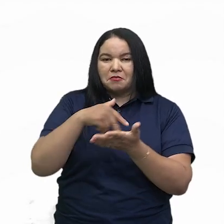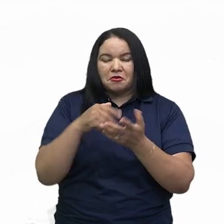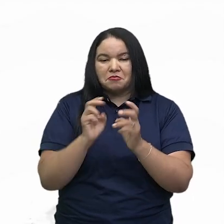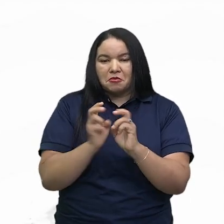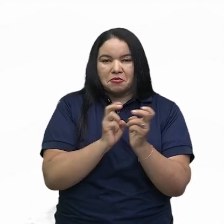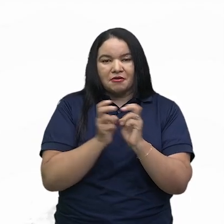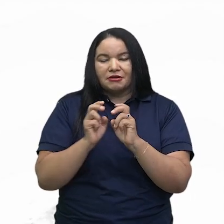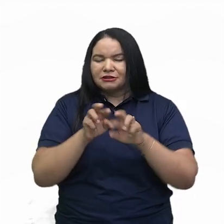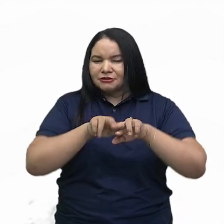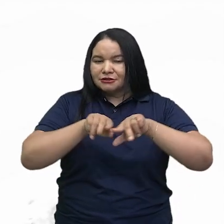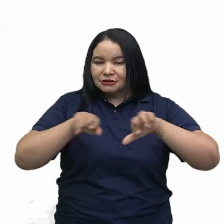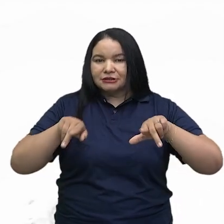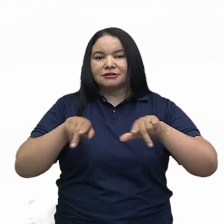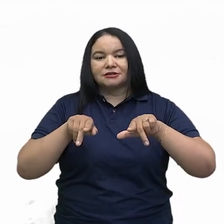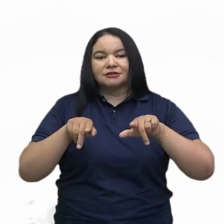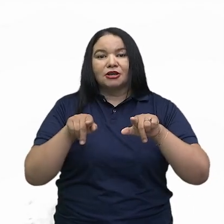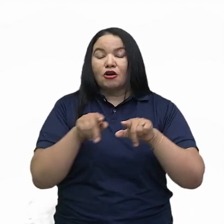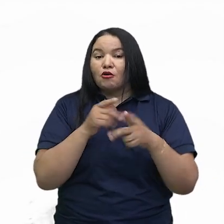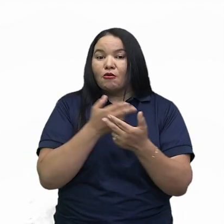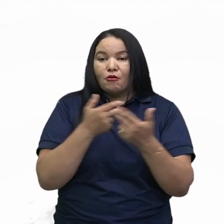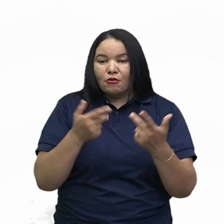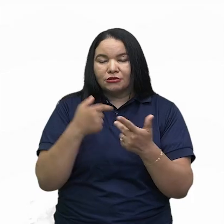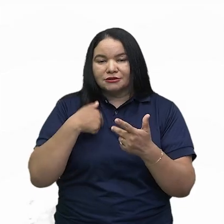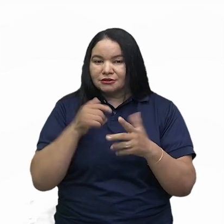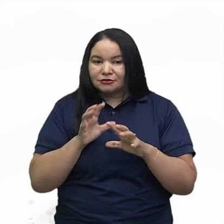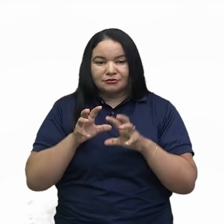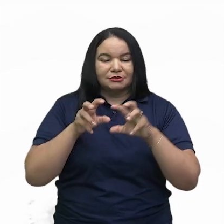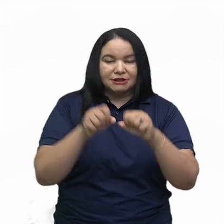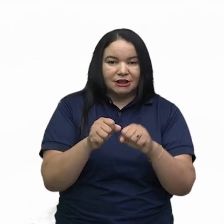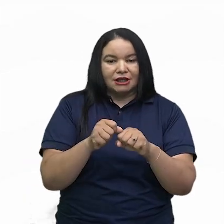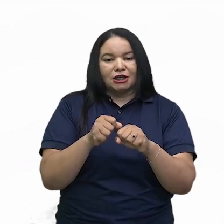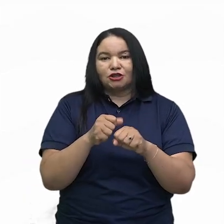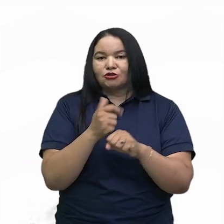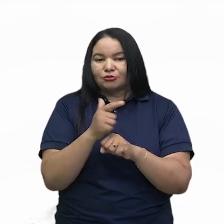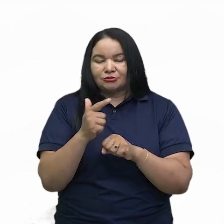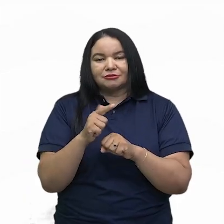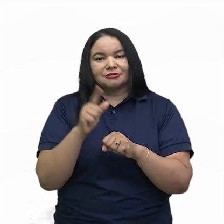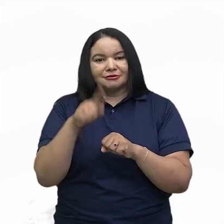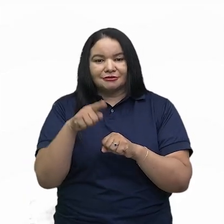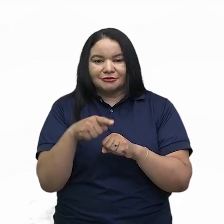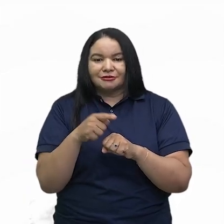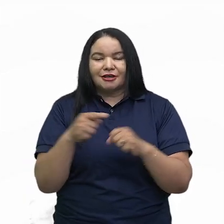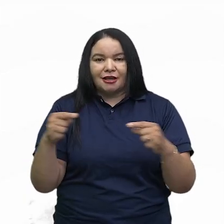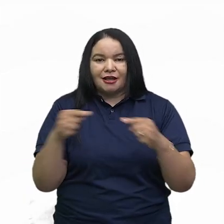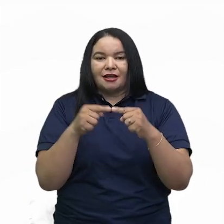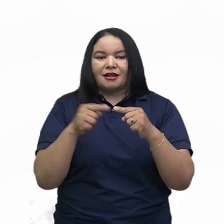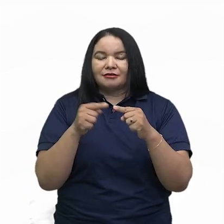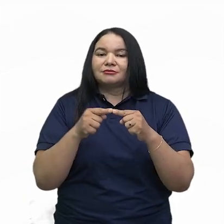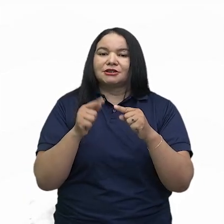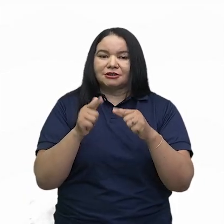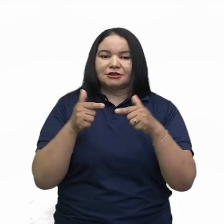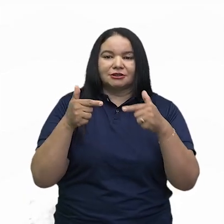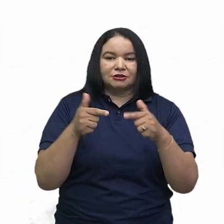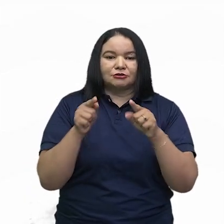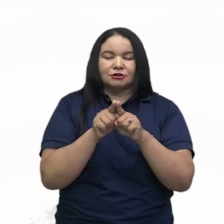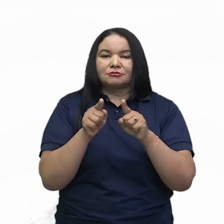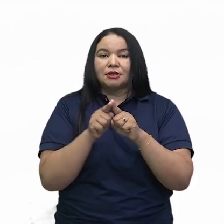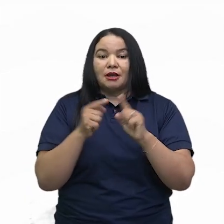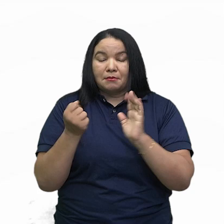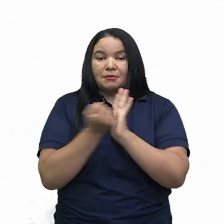entre outros. Tudo aquilo que eu não consigo palpar, ele é imaterial, ele não